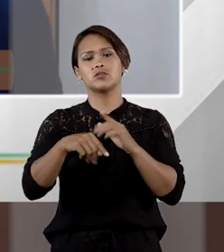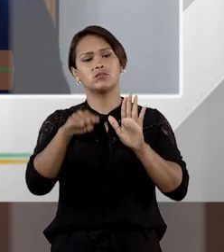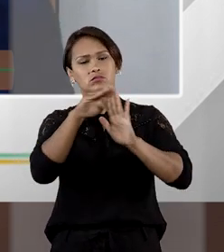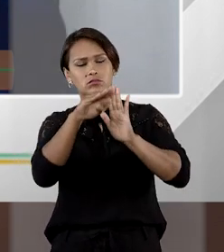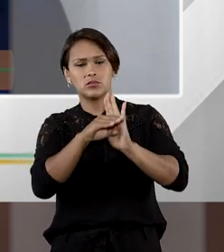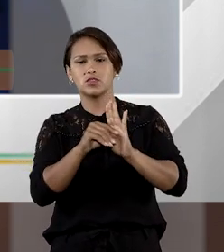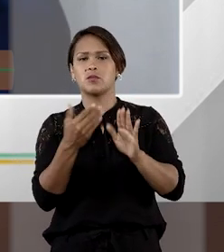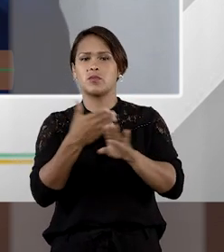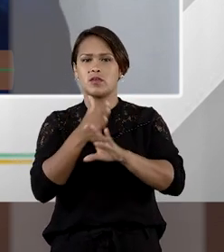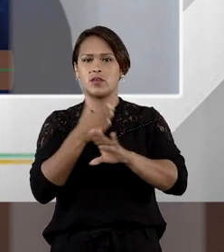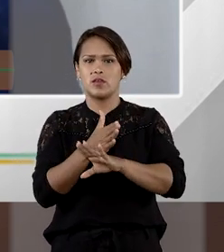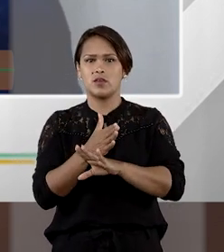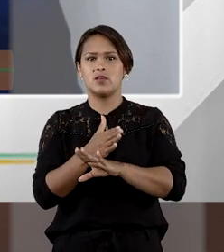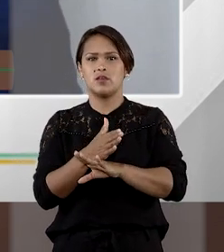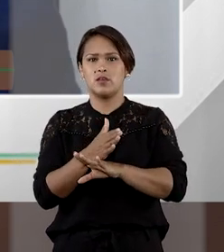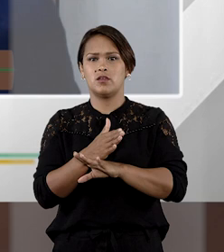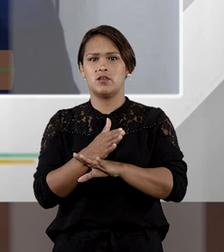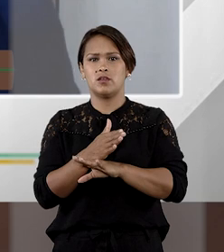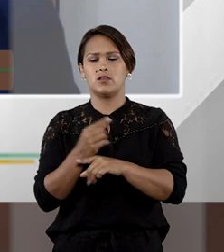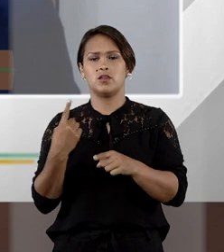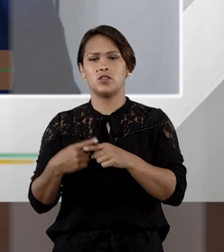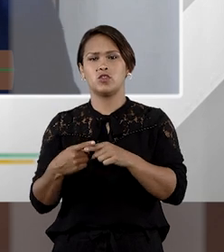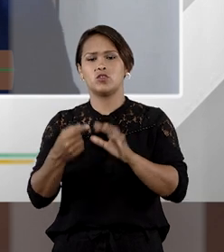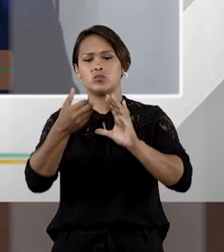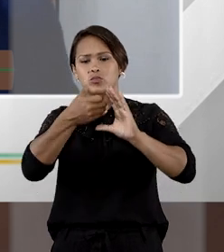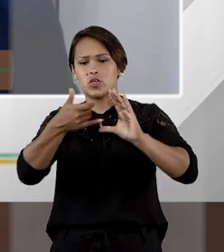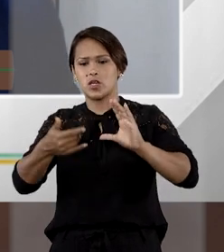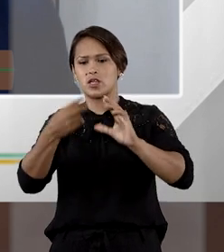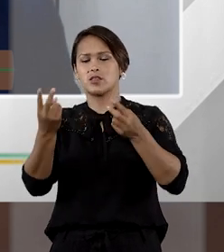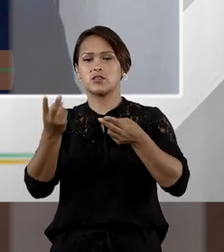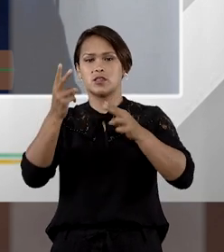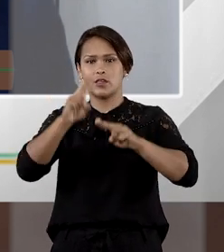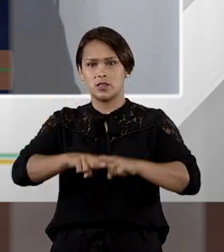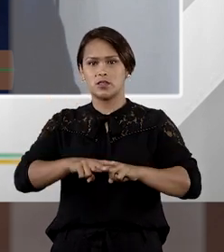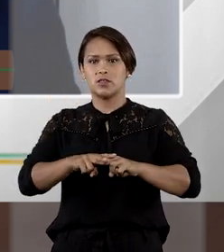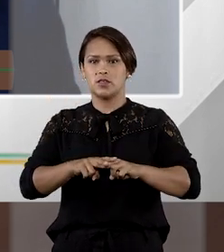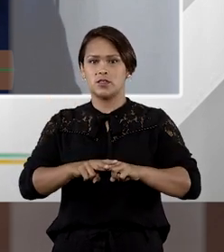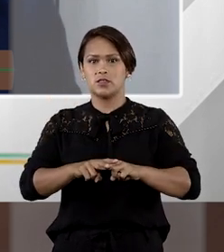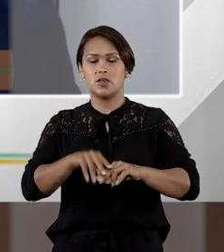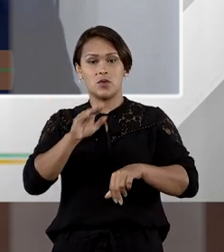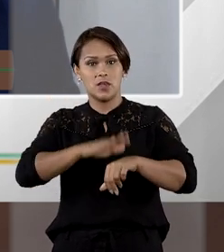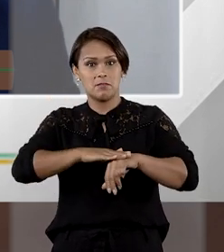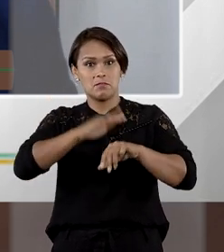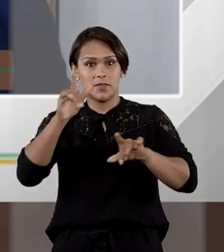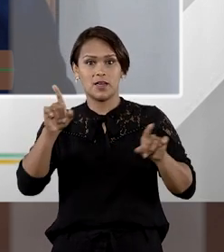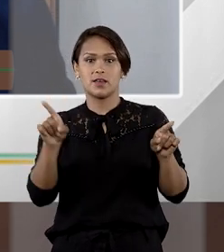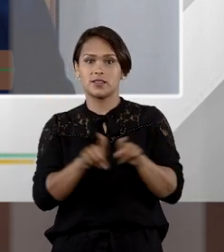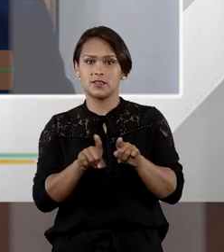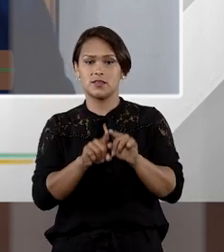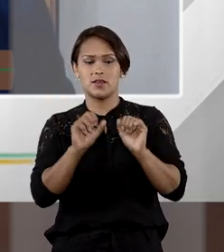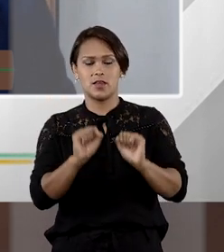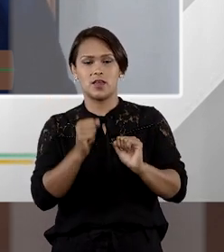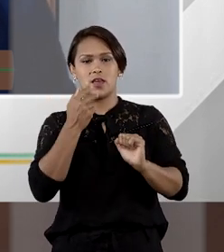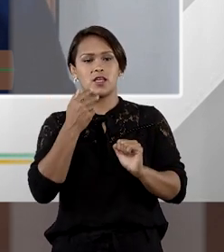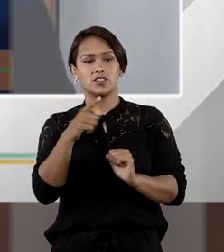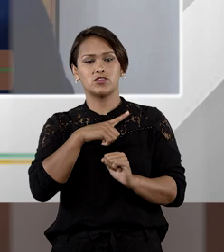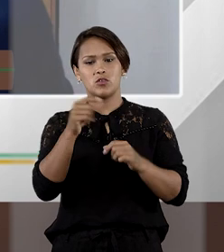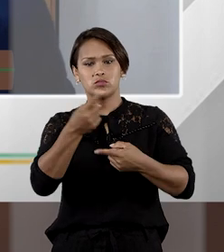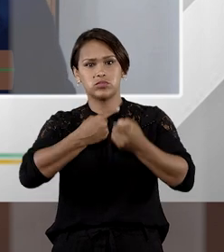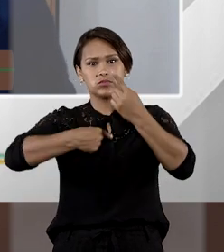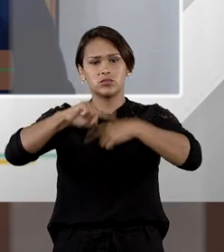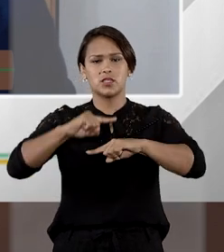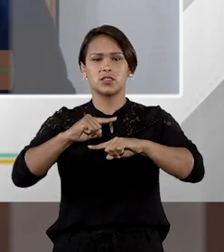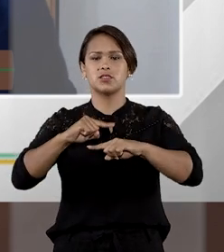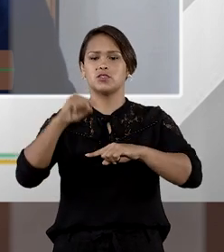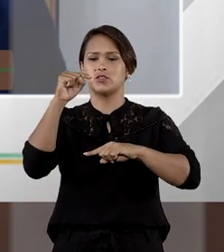entram na questão do rito da prisão. E mais do que isso, né, elas tiveram um avanço